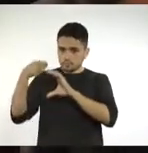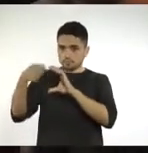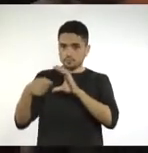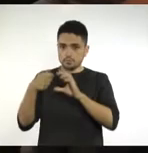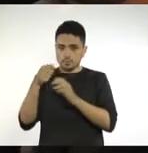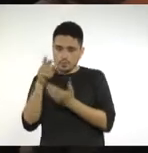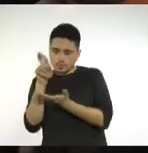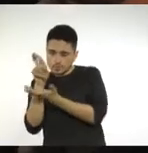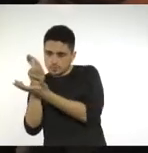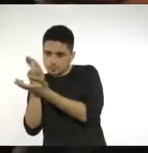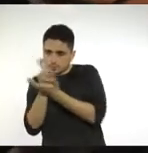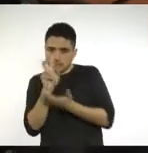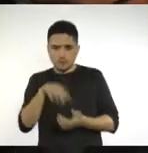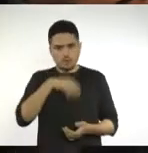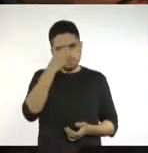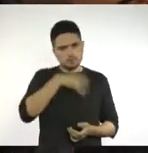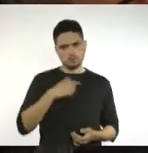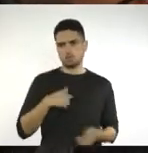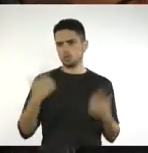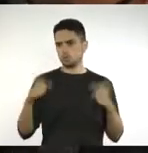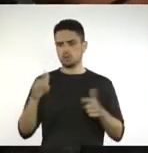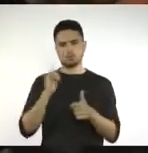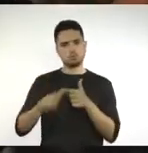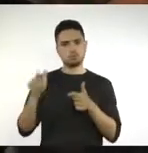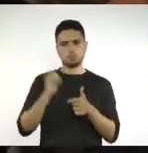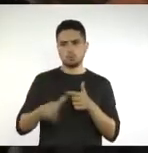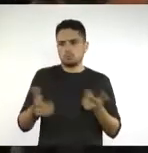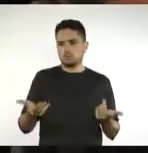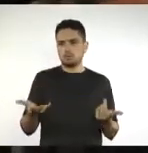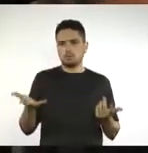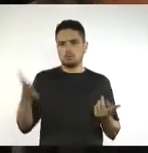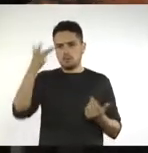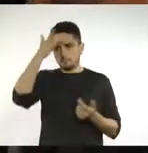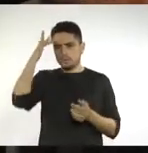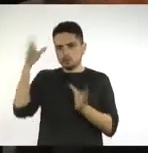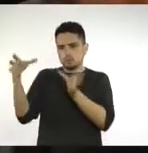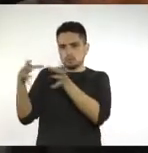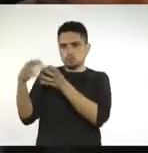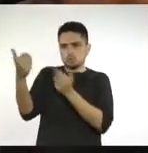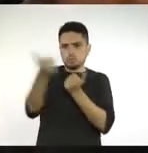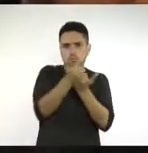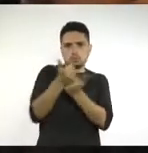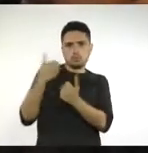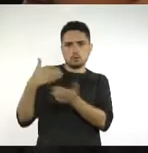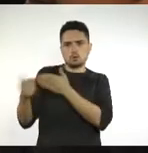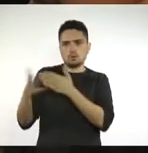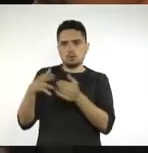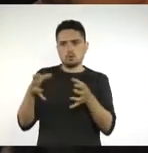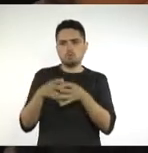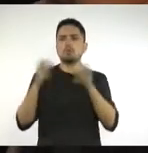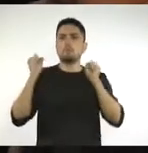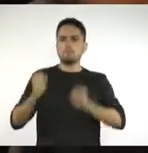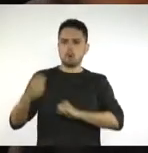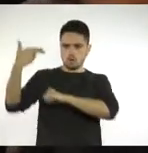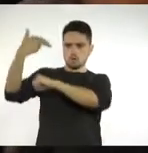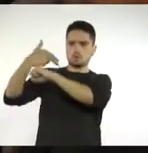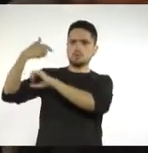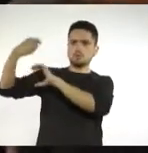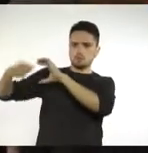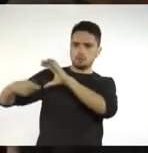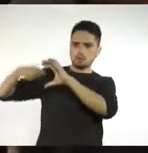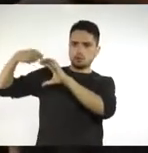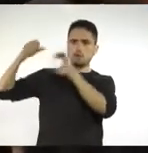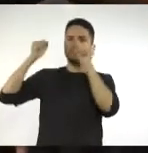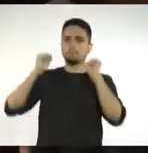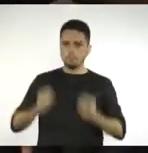Eu, por exemplo, não tenho qualquer problema que qualquer assessor ou parlamentar, independente de qualquer partido, filme o que eu falo no plenário. Pelo contrário, eu quero